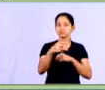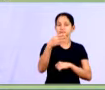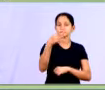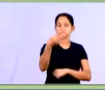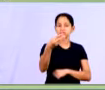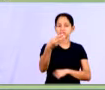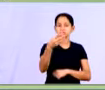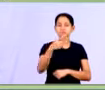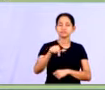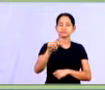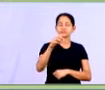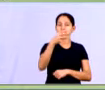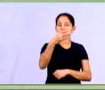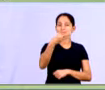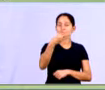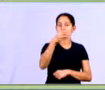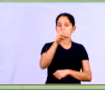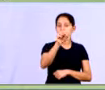3,38.